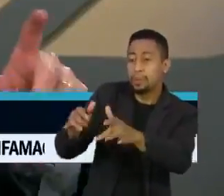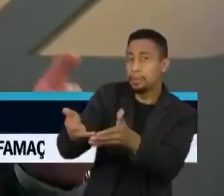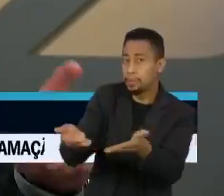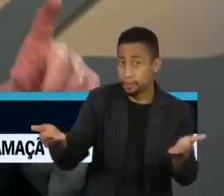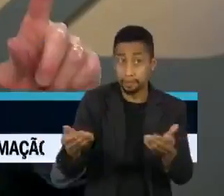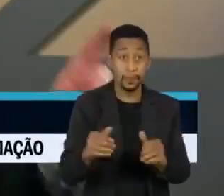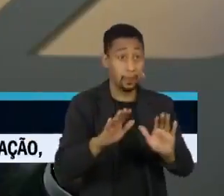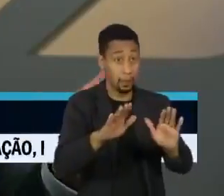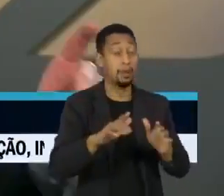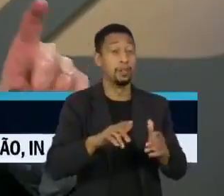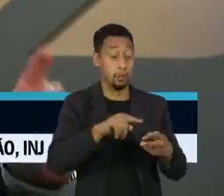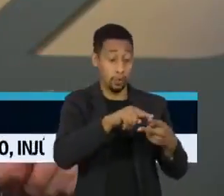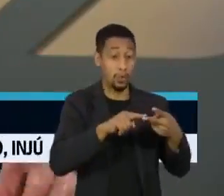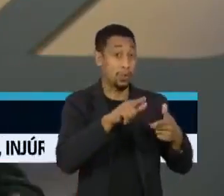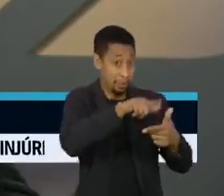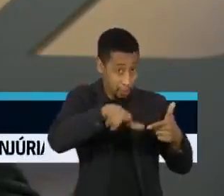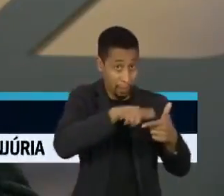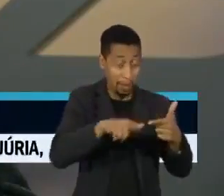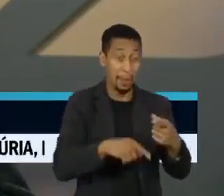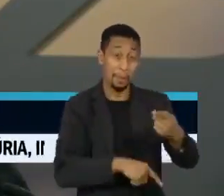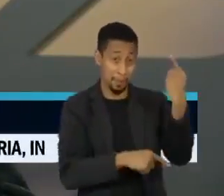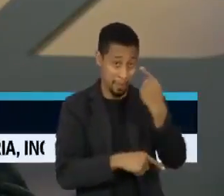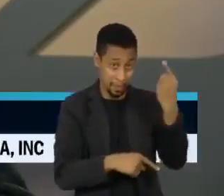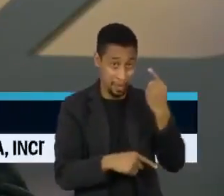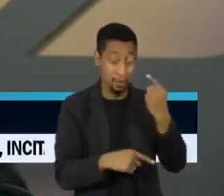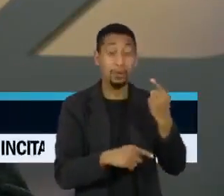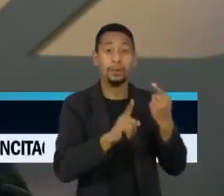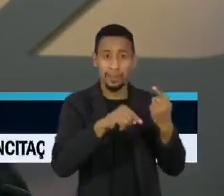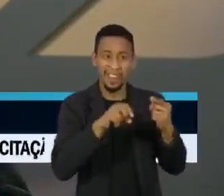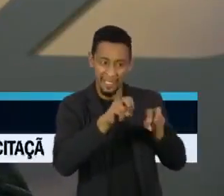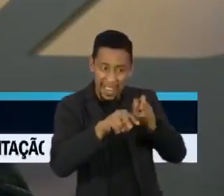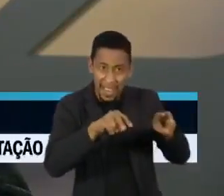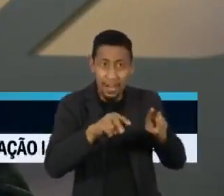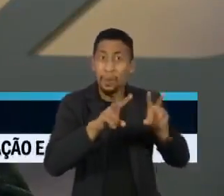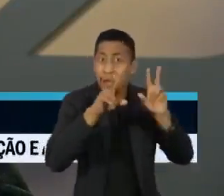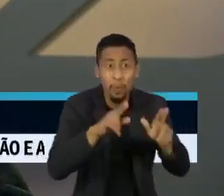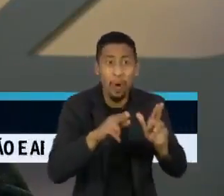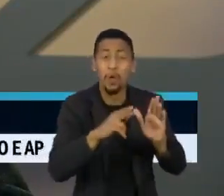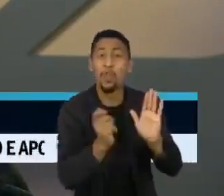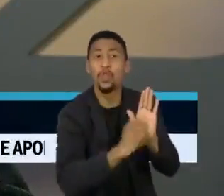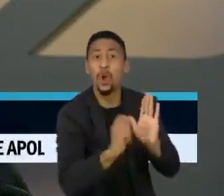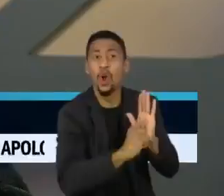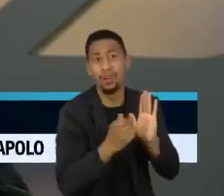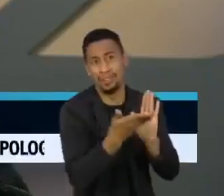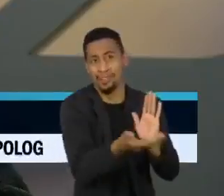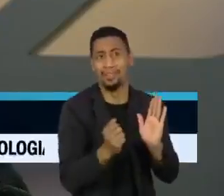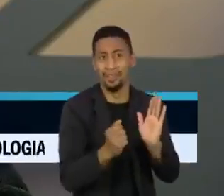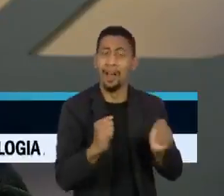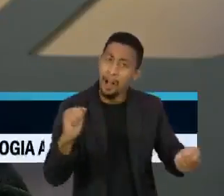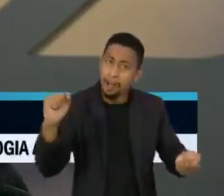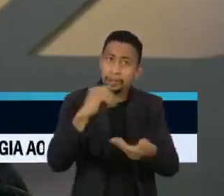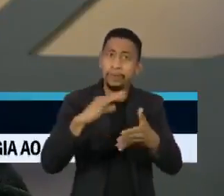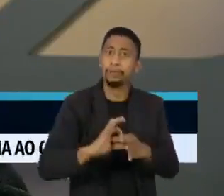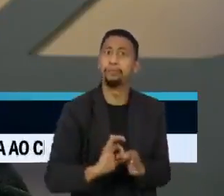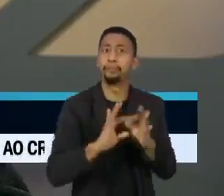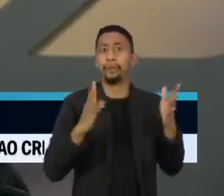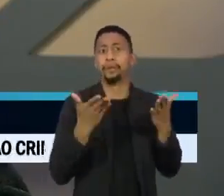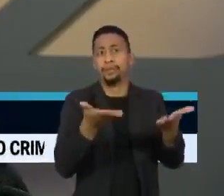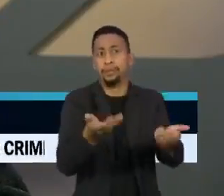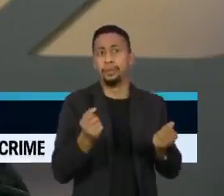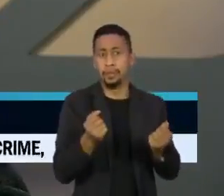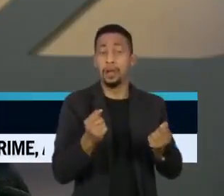um problema a liberação excessiva de drogas muito tóxicas onde Anvisa é um terço da